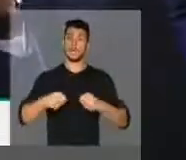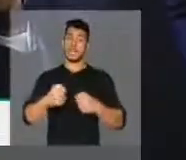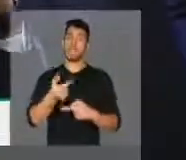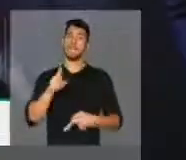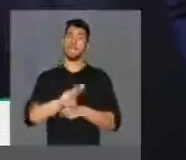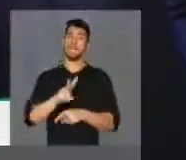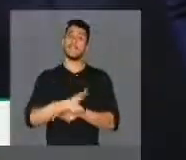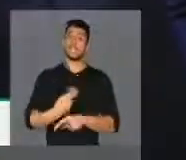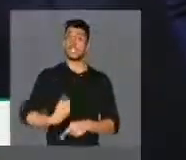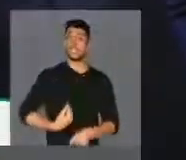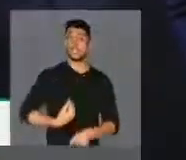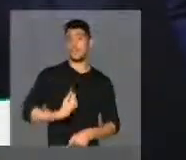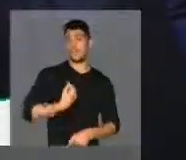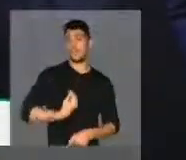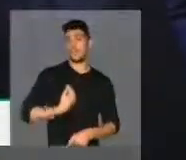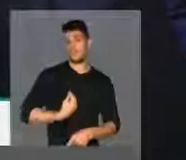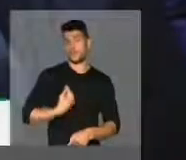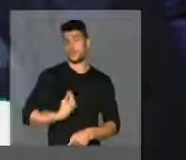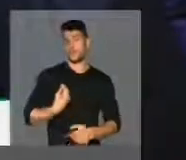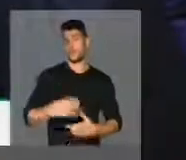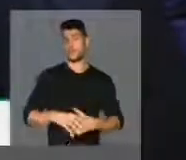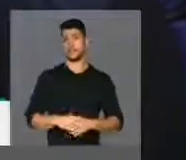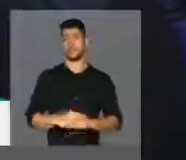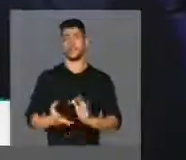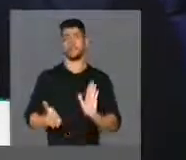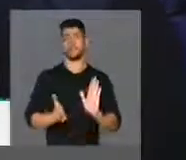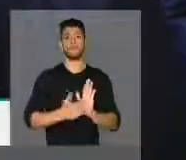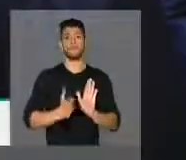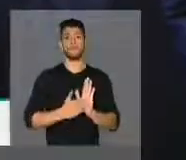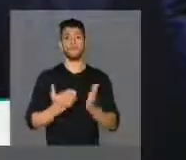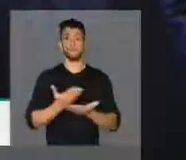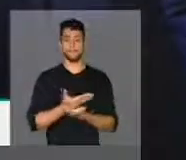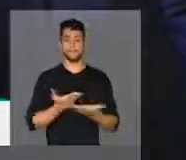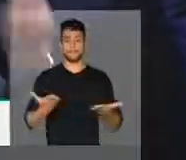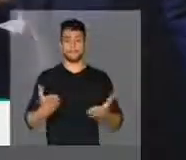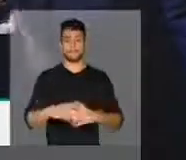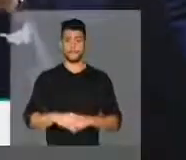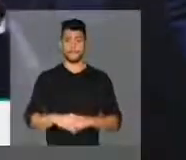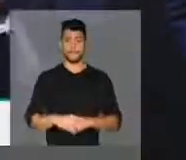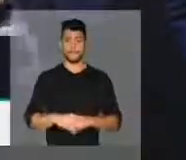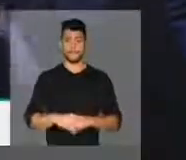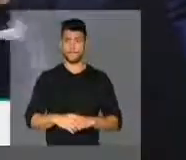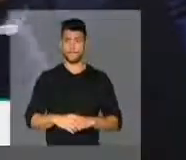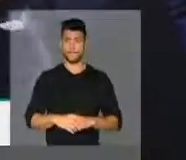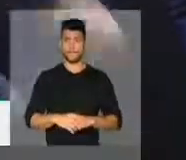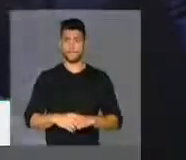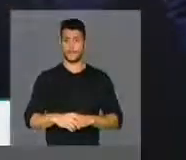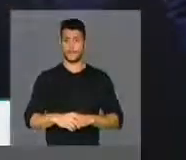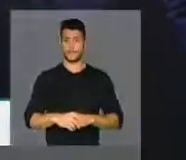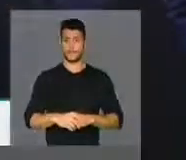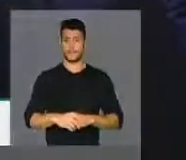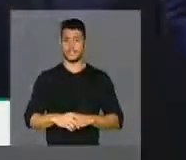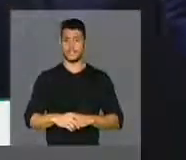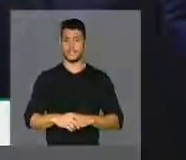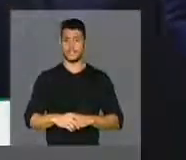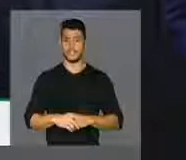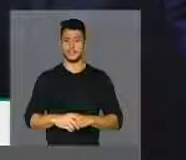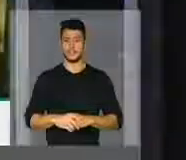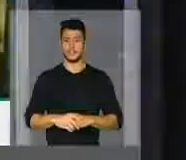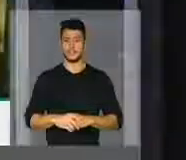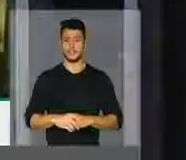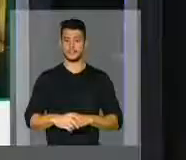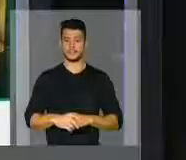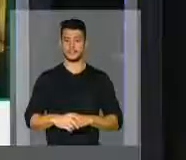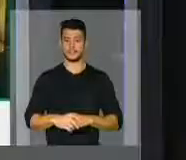vida, como corretamente o deputado Valim colocou. Então, parabéns, deputado Fraga, pela luta a favor de todos os brasileiros de bem.